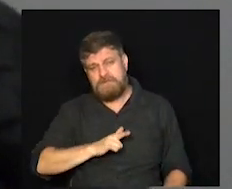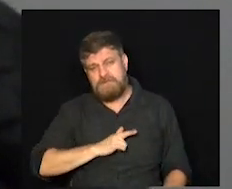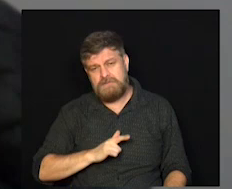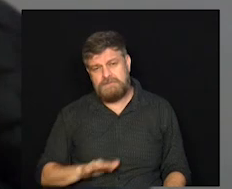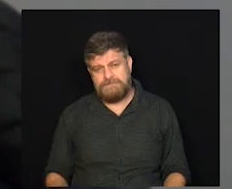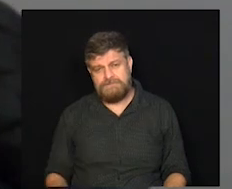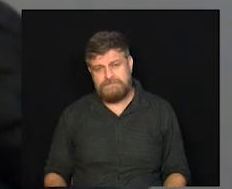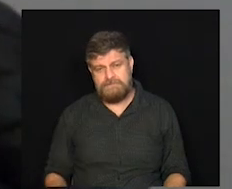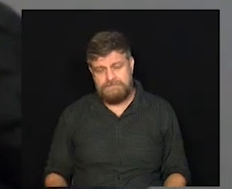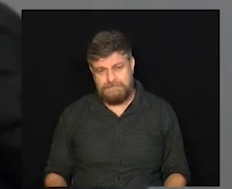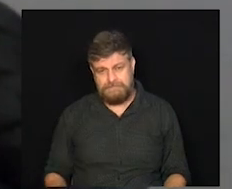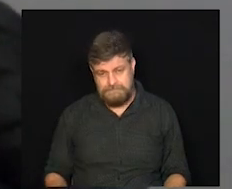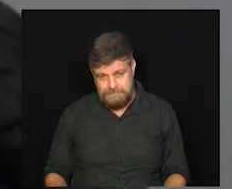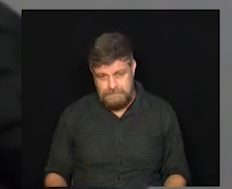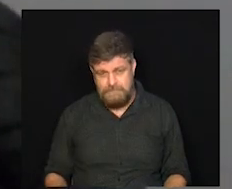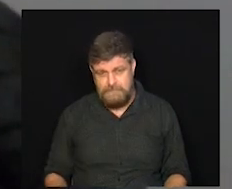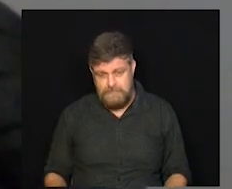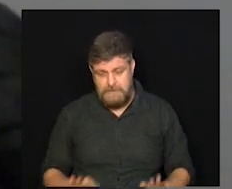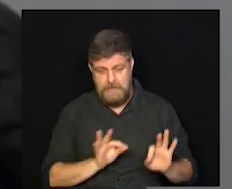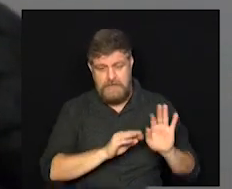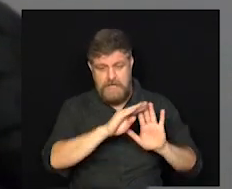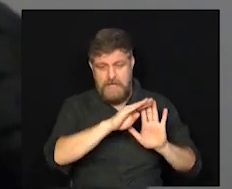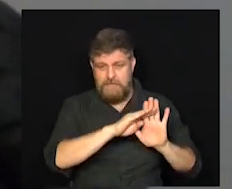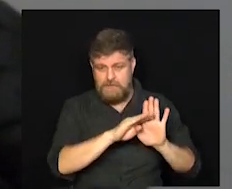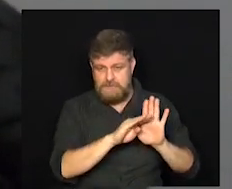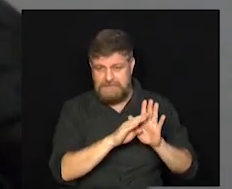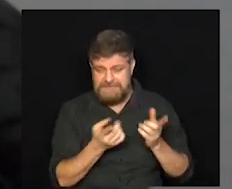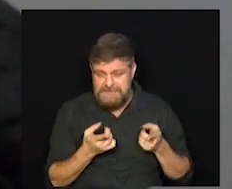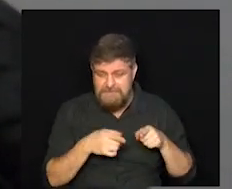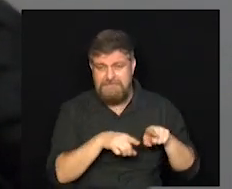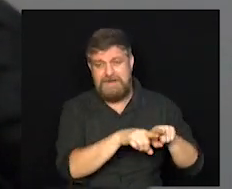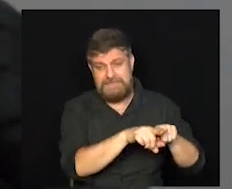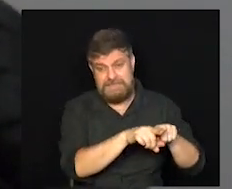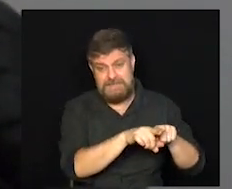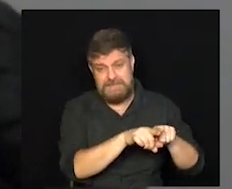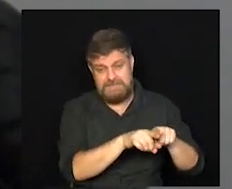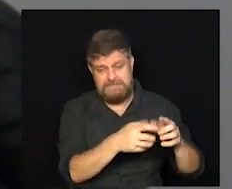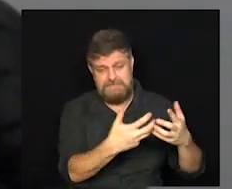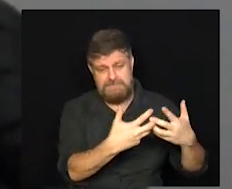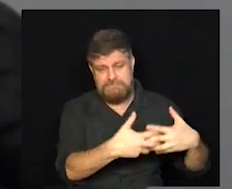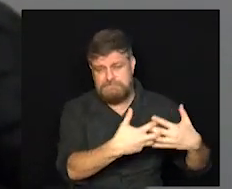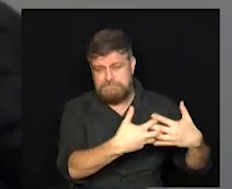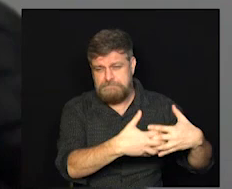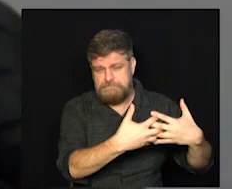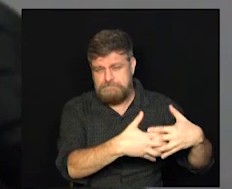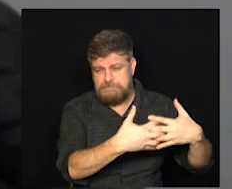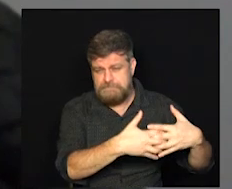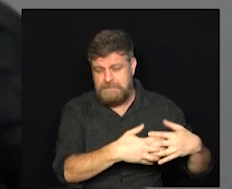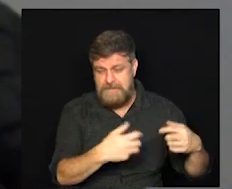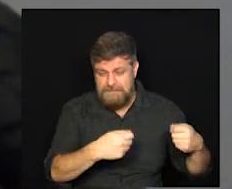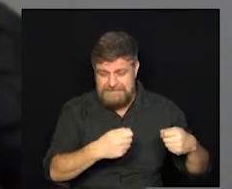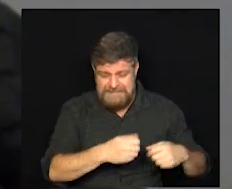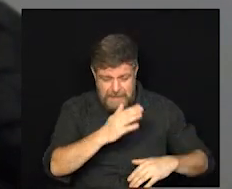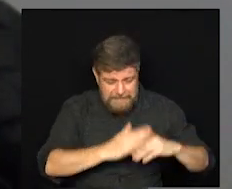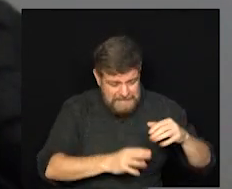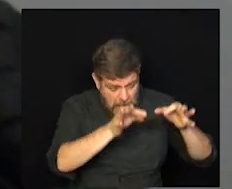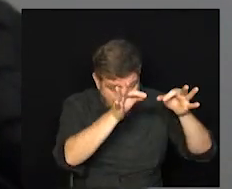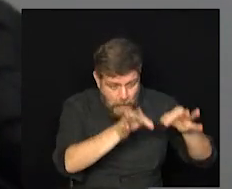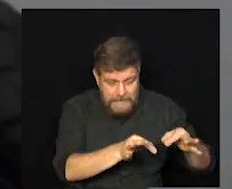uma validação, né, de projetos associados ali, de modo que isso seja assertivo e que não